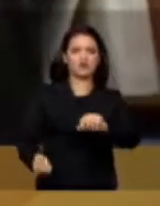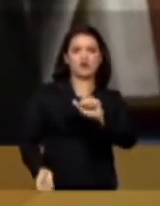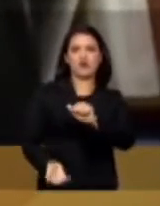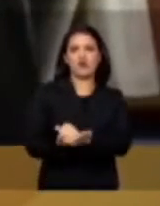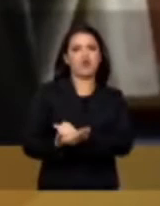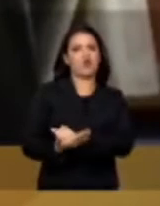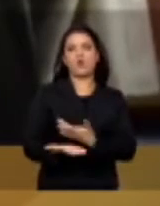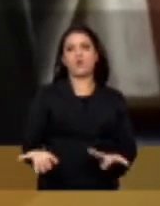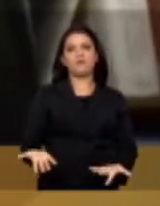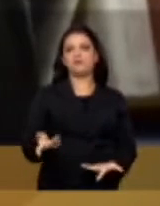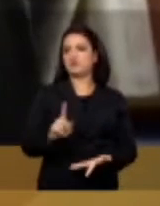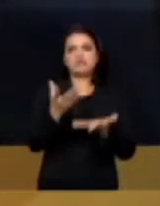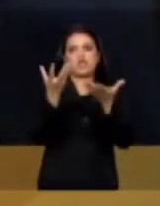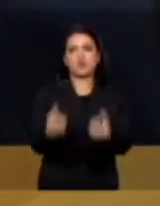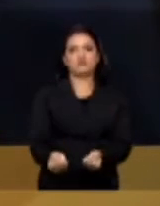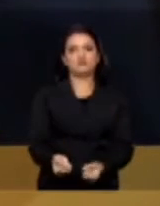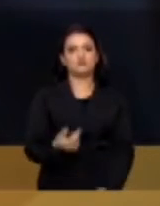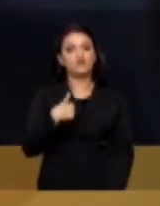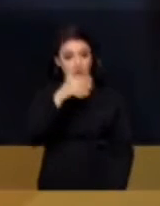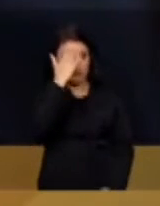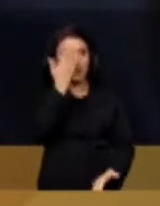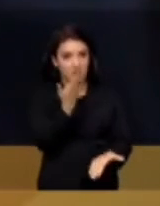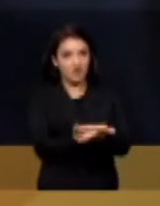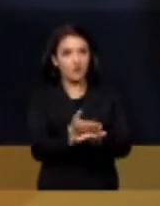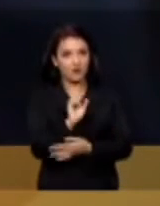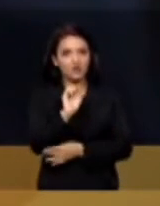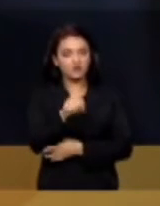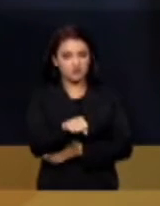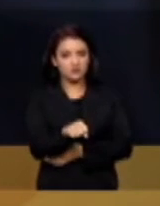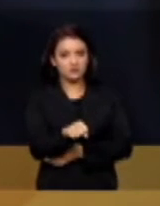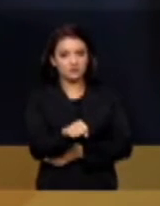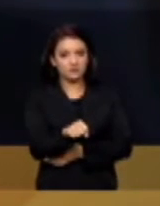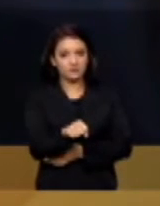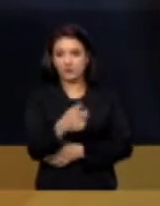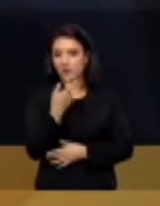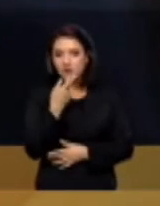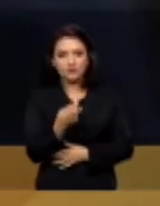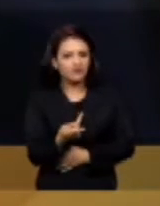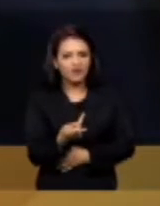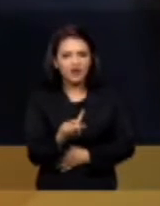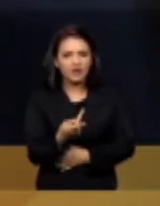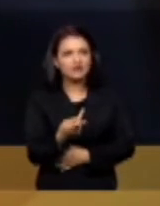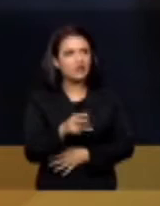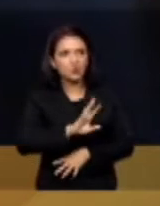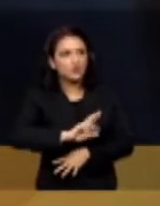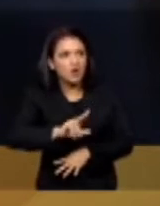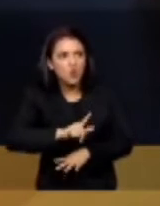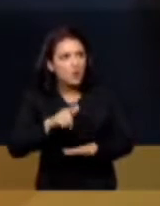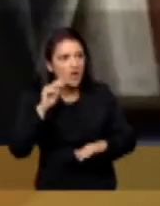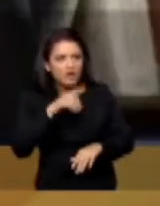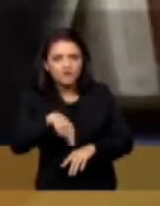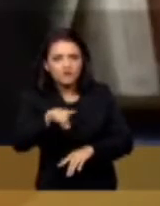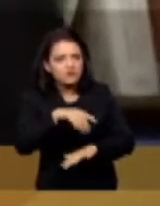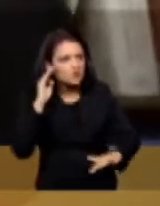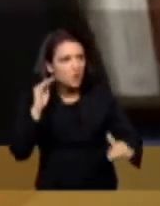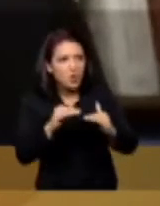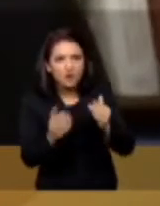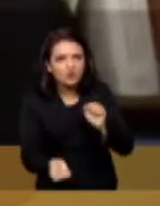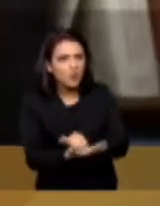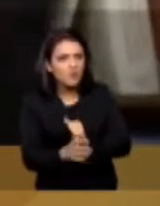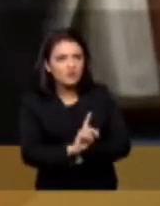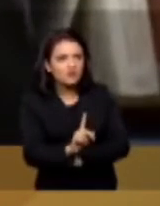contrários à corrupção. Eu acredito, e gostaria de dizer a Vossa Excelência que eu nem disse nem insinuei isso, eu dei a minha opinião.